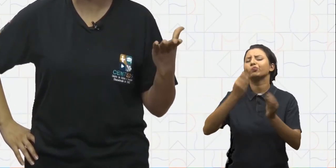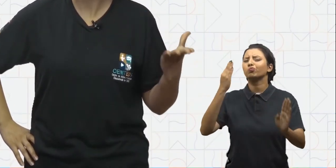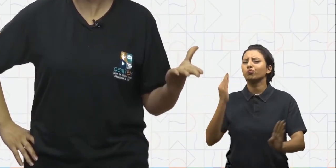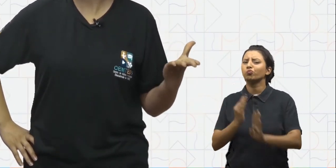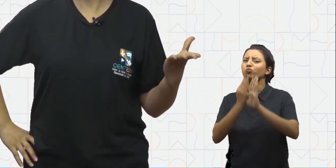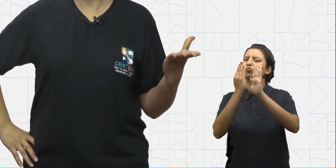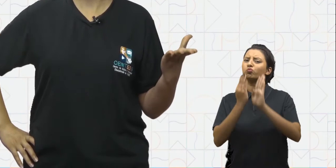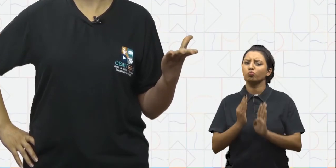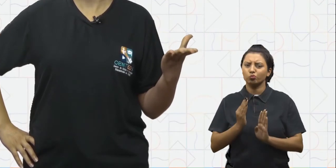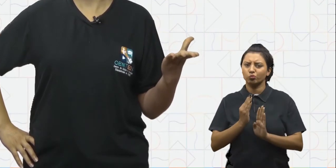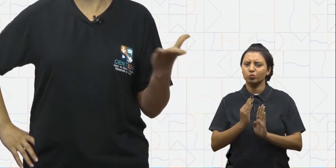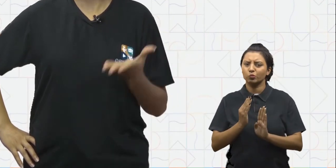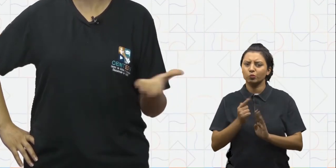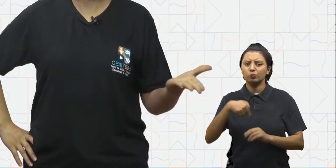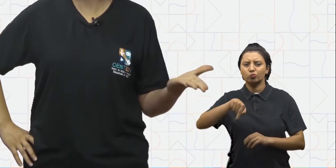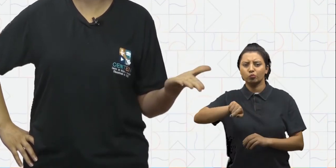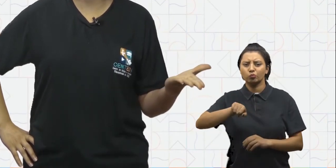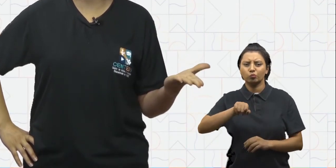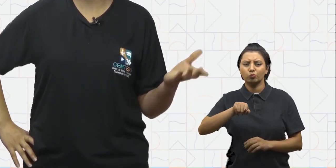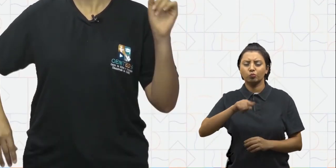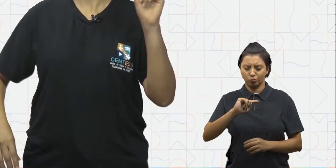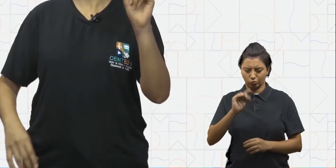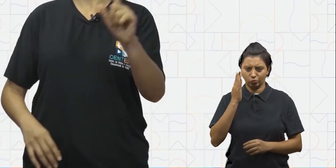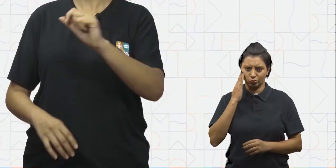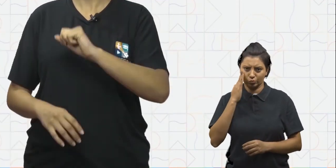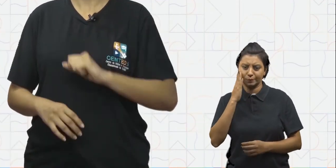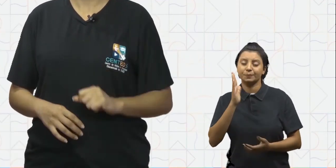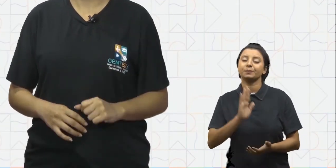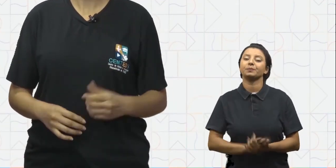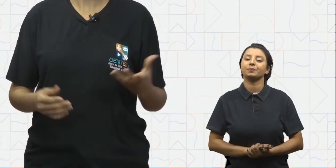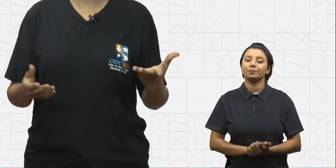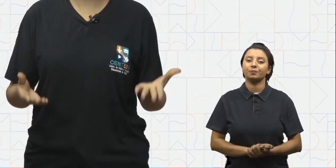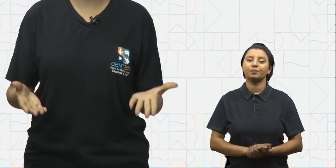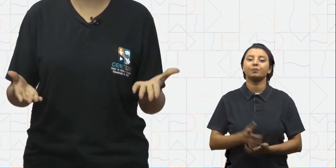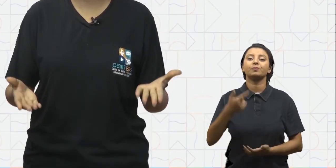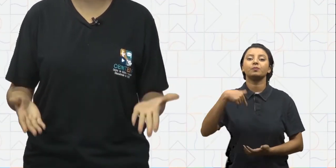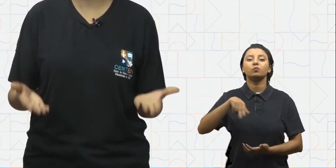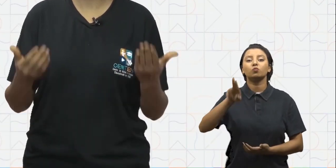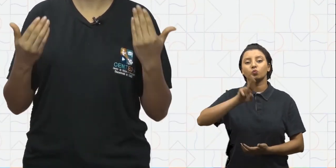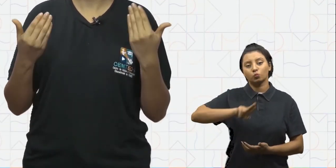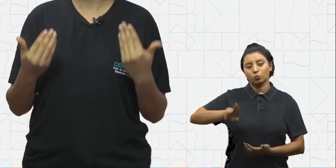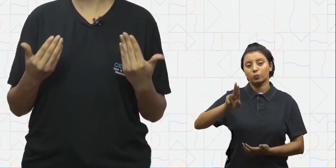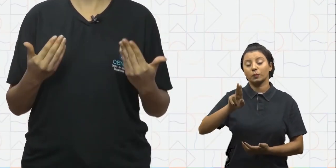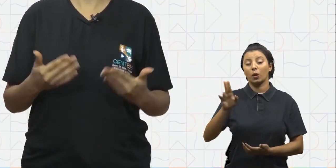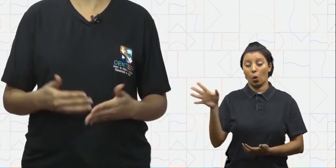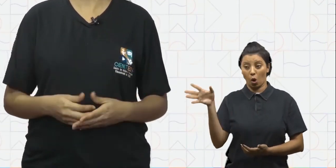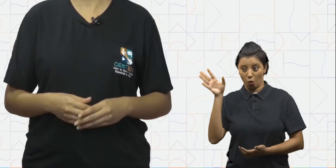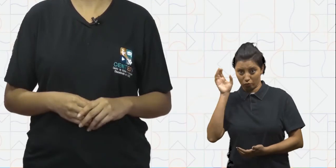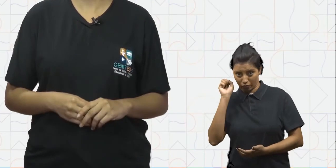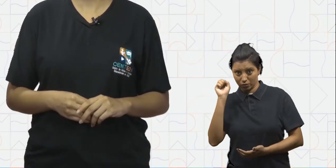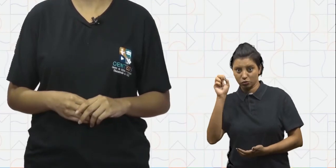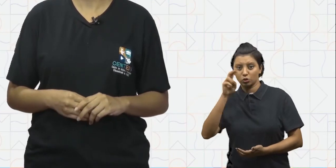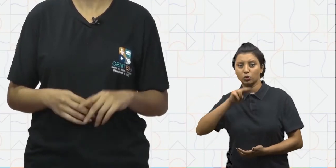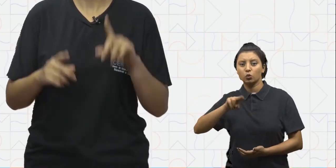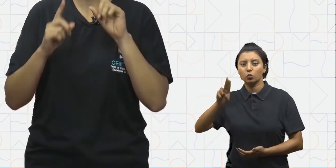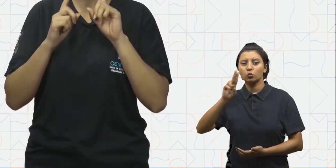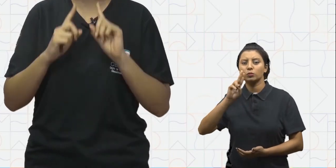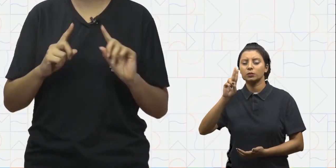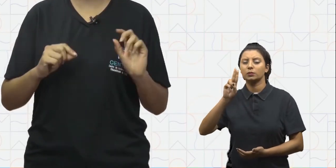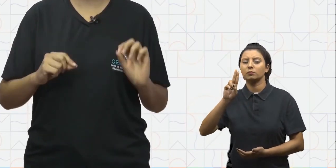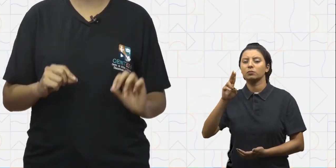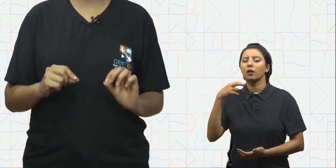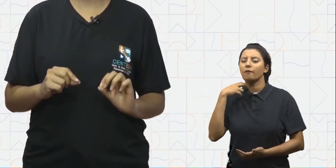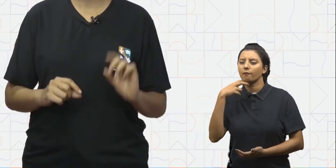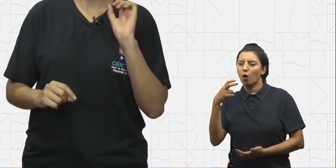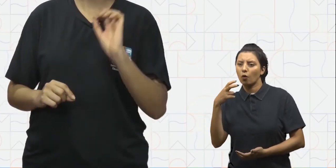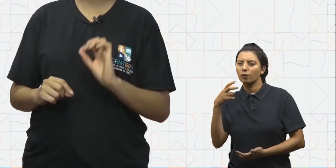a sílaba tônica dessas palavras, sem acento? Querido aluno, você usará a sua própria voz para descobrir.